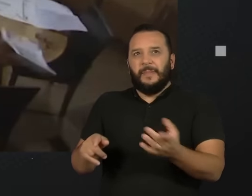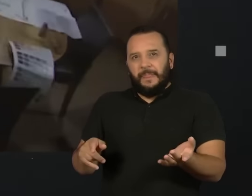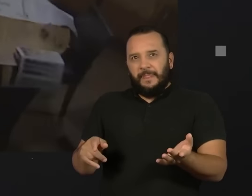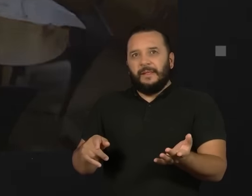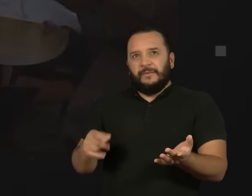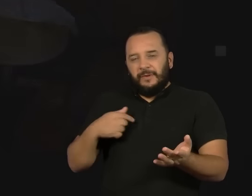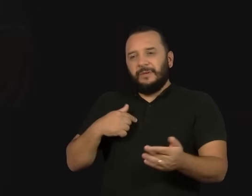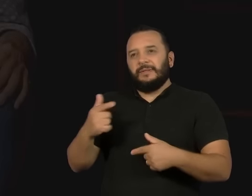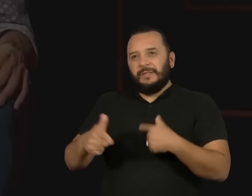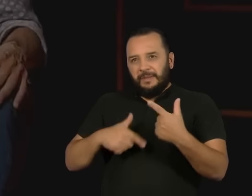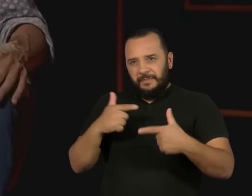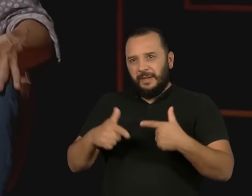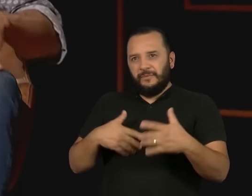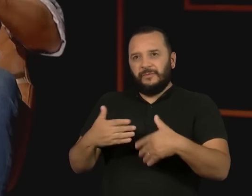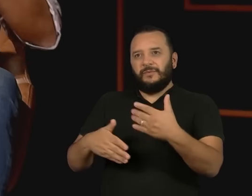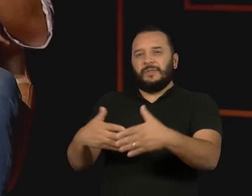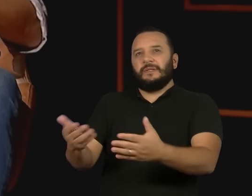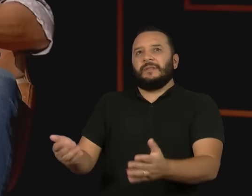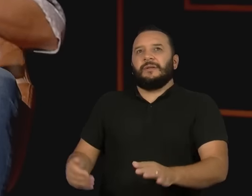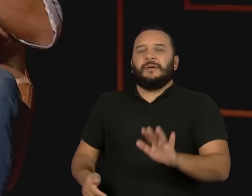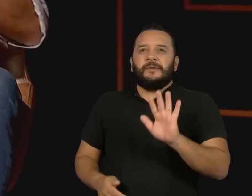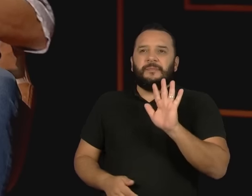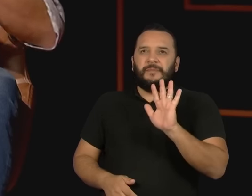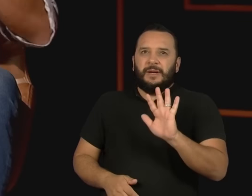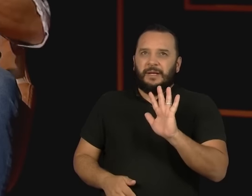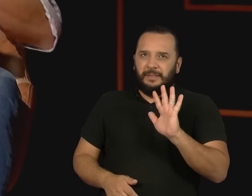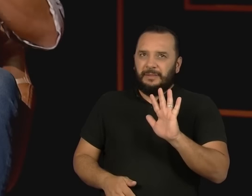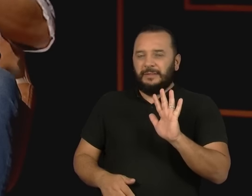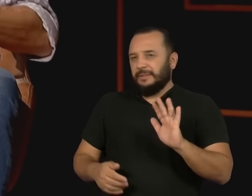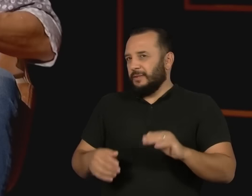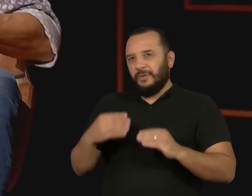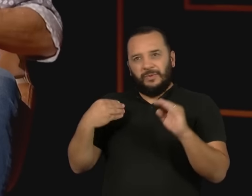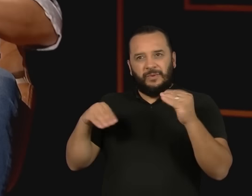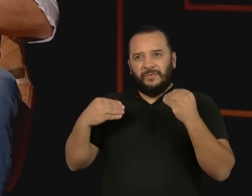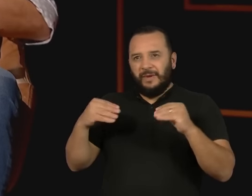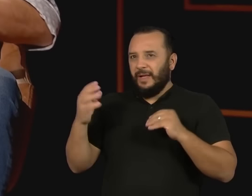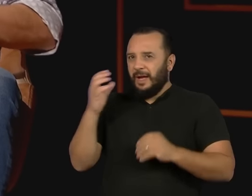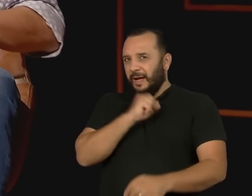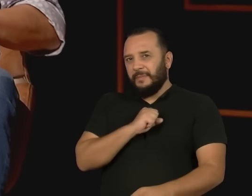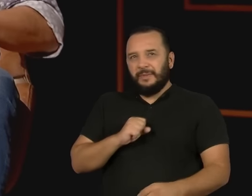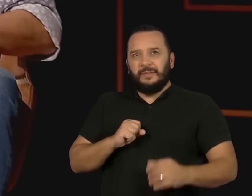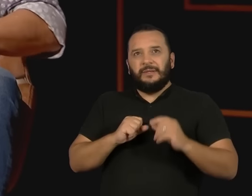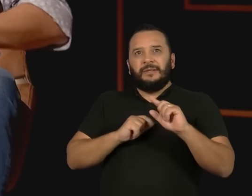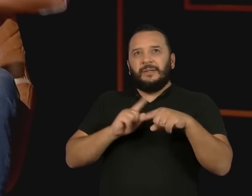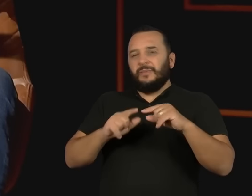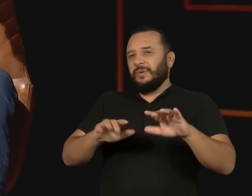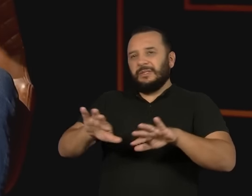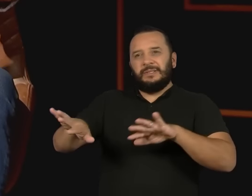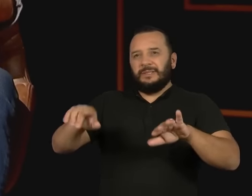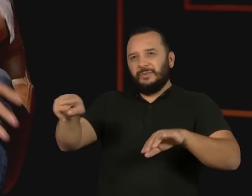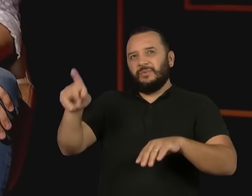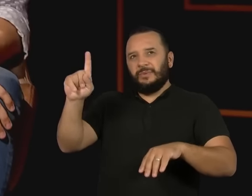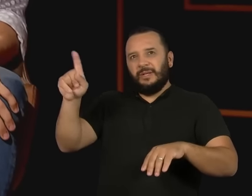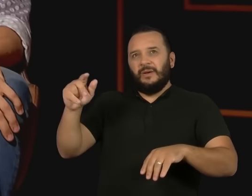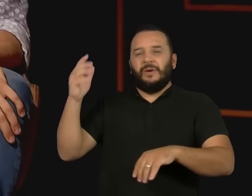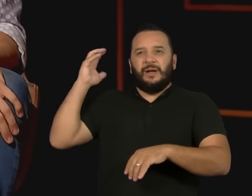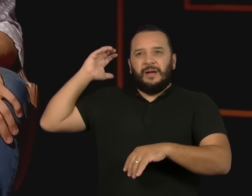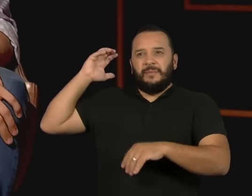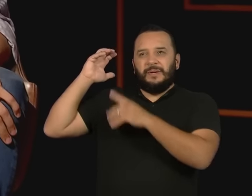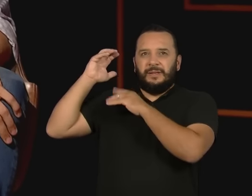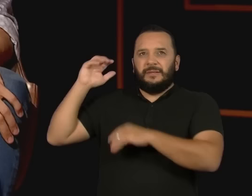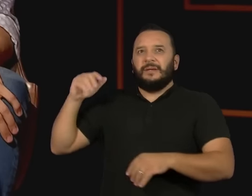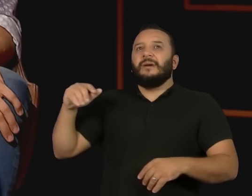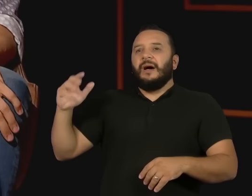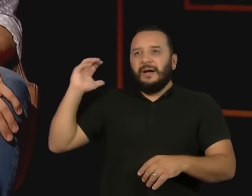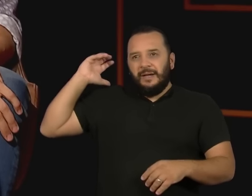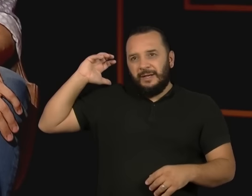o trabalho foi fluindo. Mas é claro que na velocidade que a novela pede, depois de um tempo, gente, não faz isso não, câmera na mão. E a câmera na